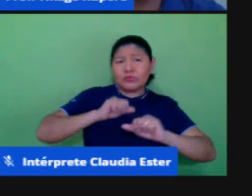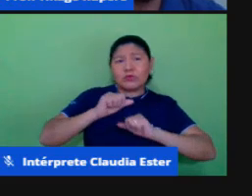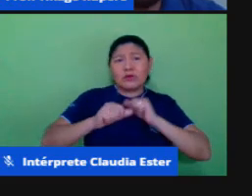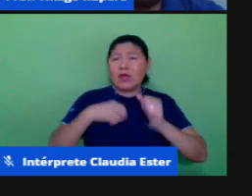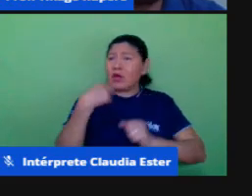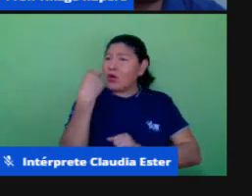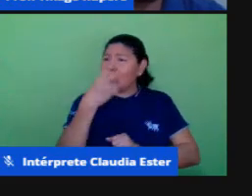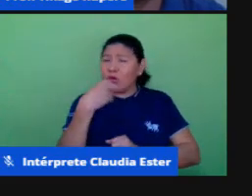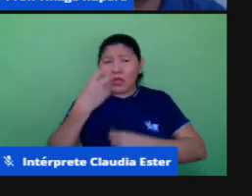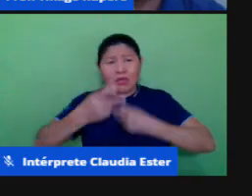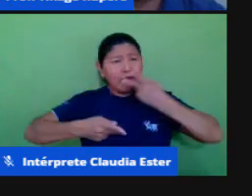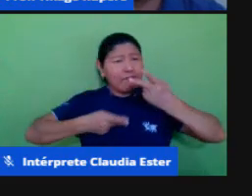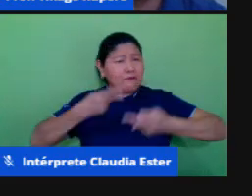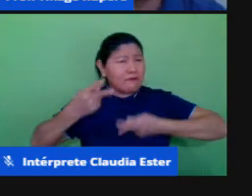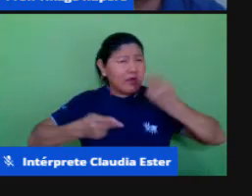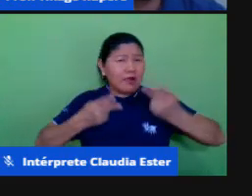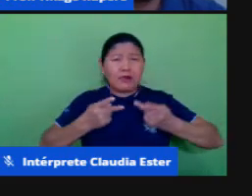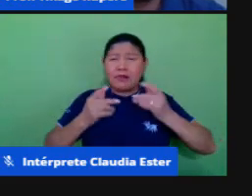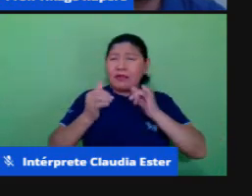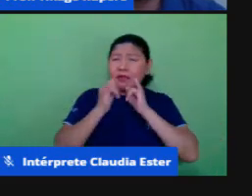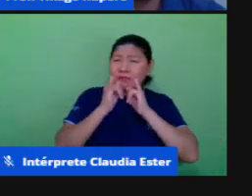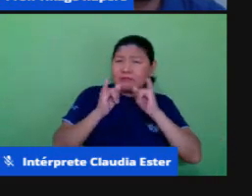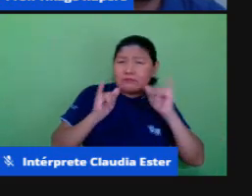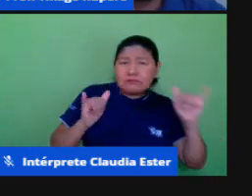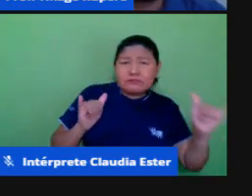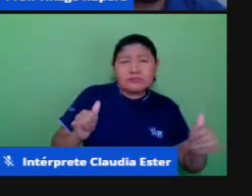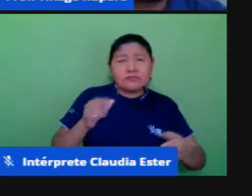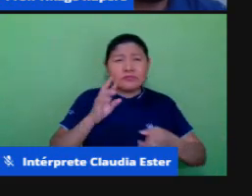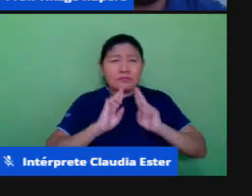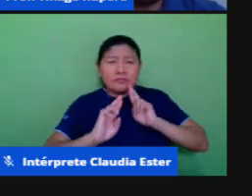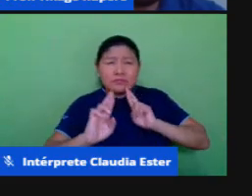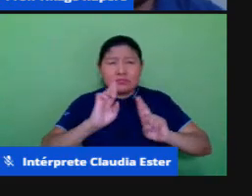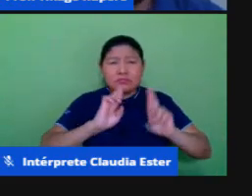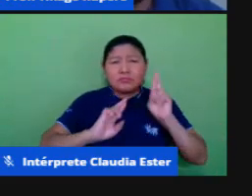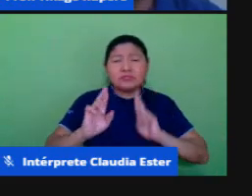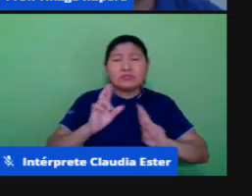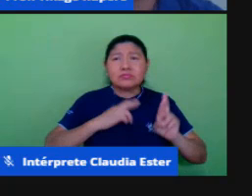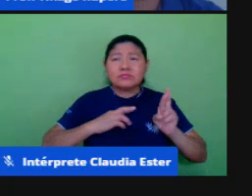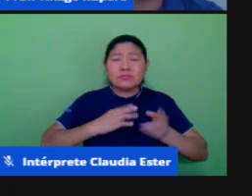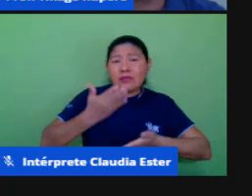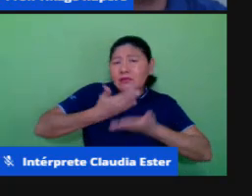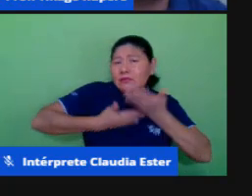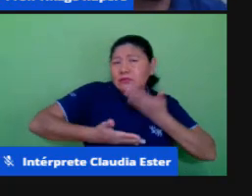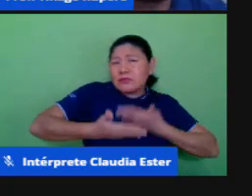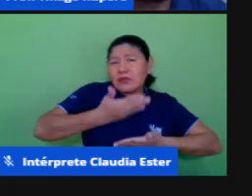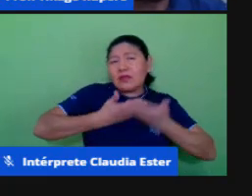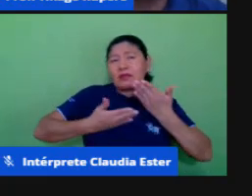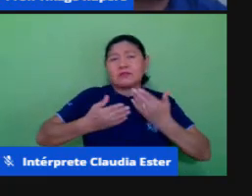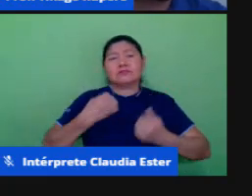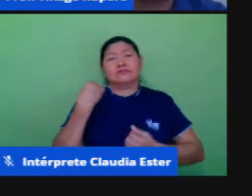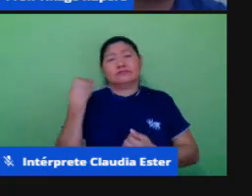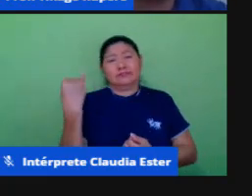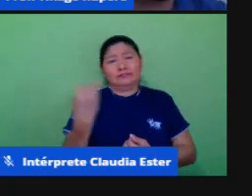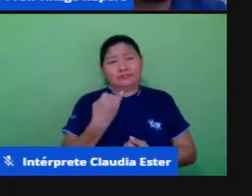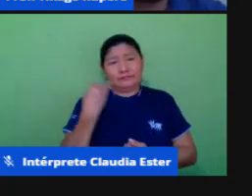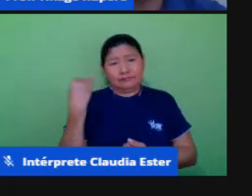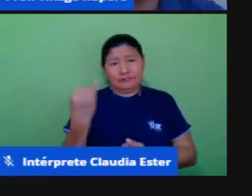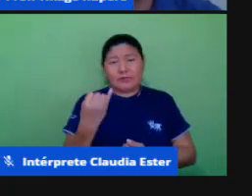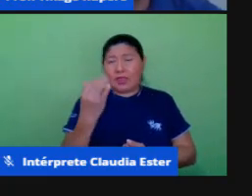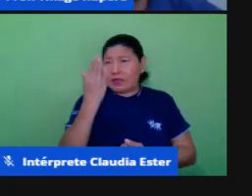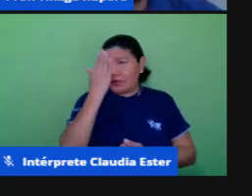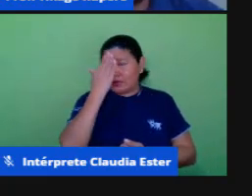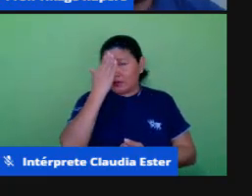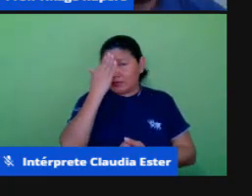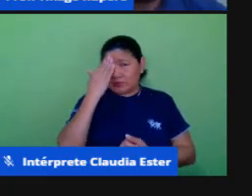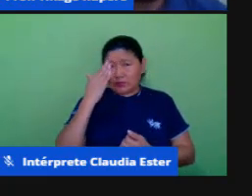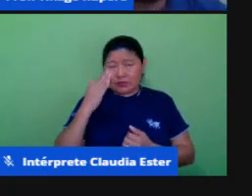exemplo, sustentar um argumento. Isso é muito importante. Nem todo mundo vai ser orador, nem todo mundo vai ser, por exemplo, um advogado ou